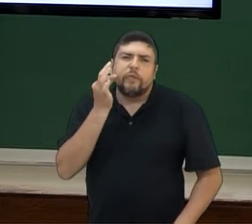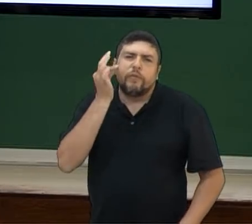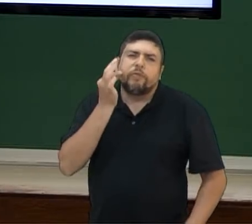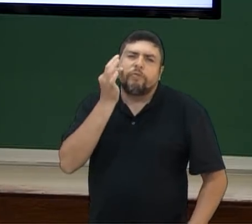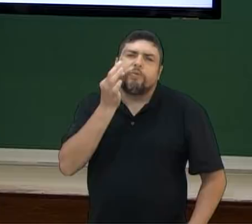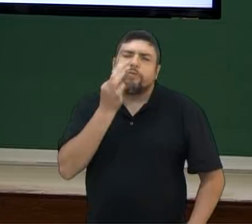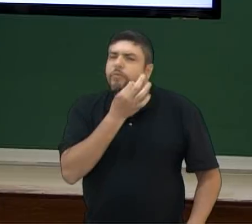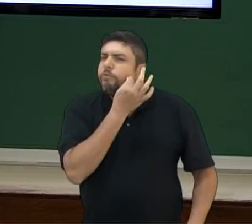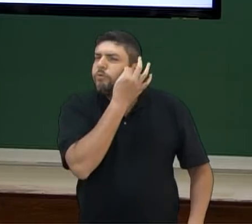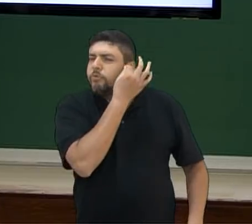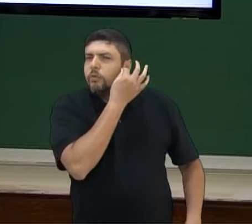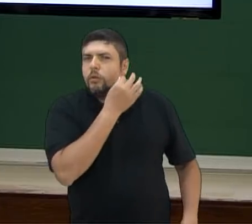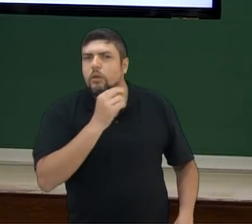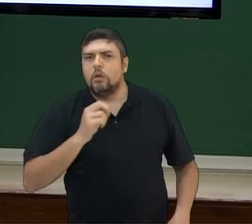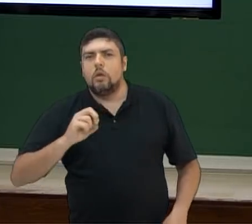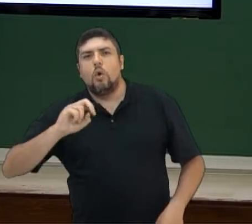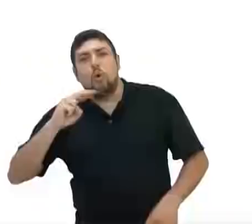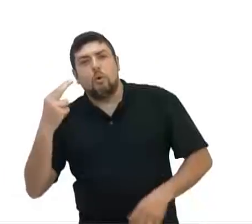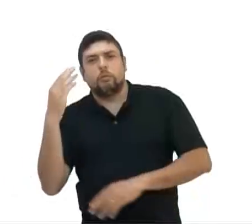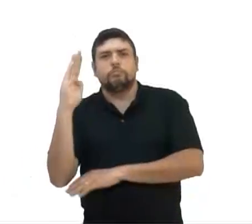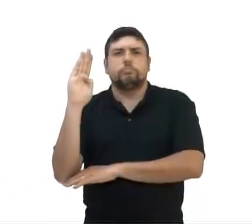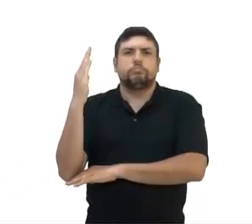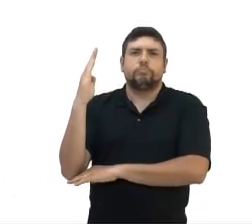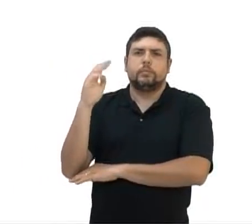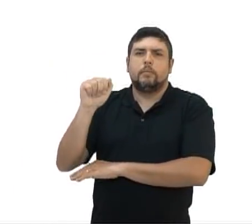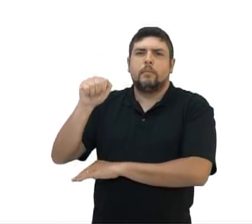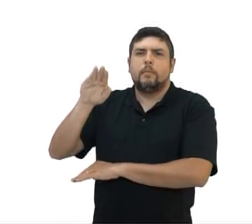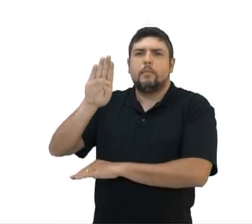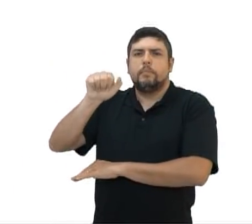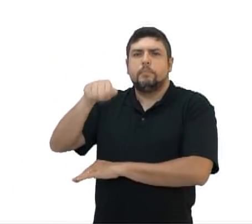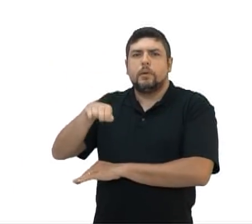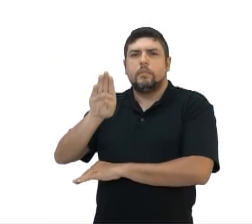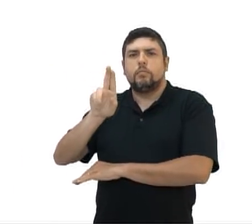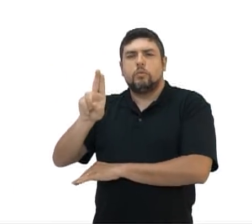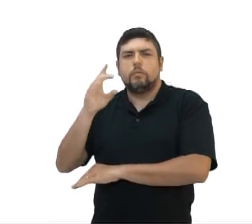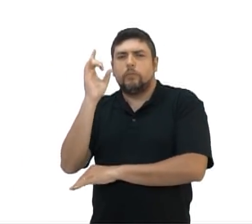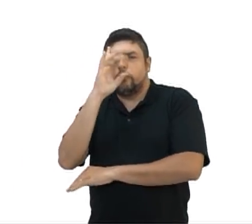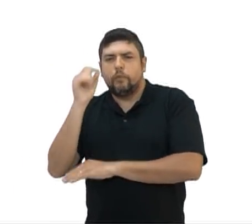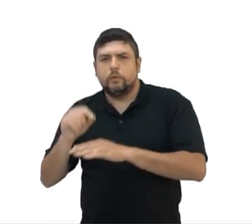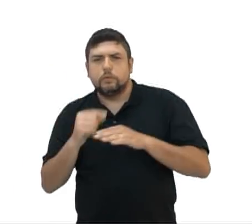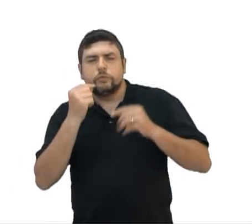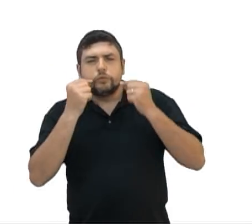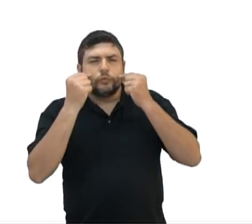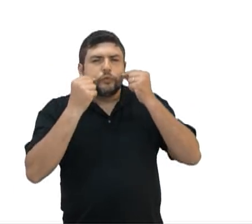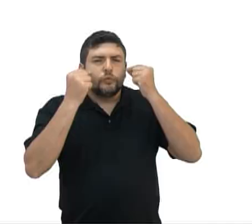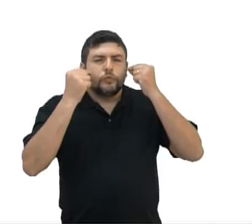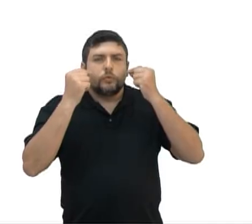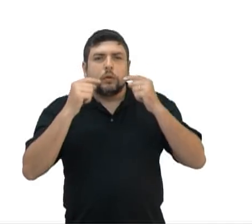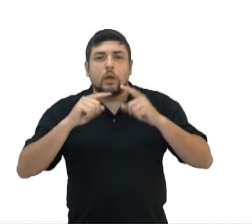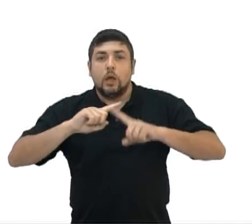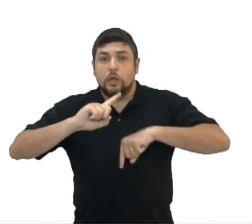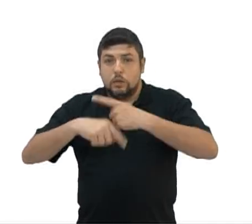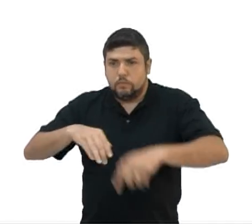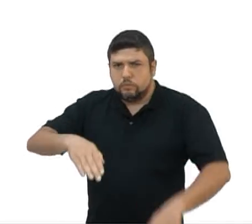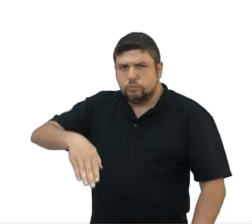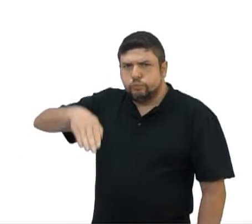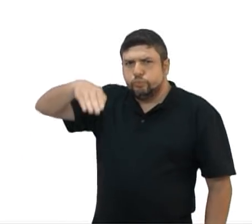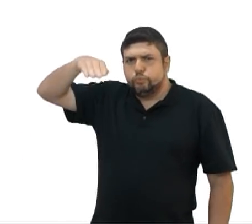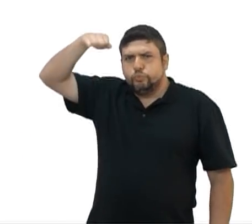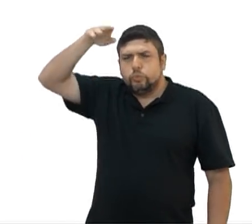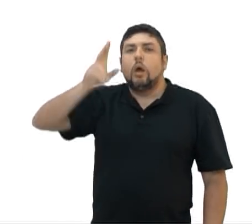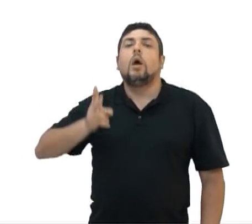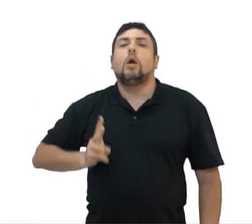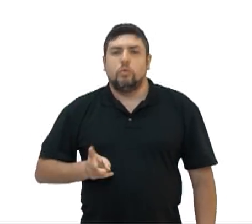meninas na vida adulta. E depois, nas outras fases da vida, eles continuam tatuando. Os maori, então, como eu já disse,